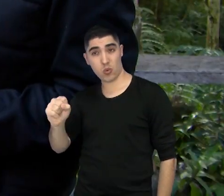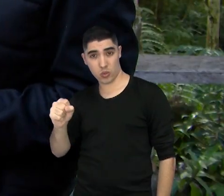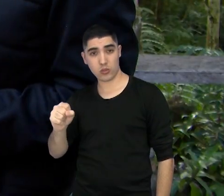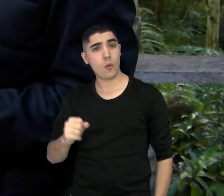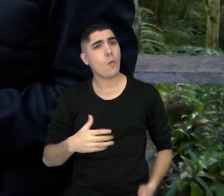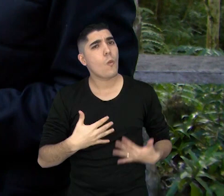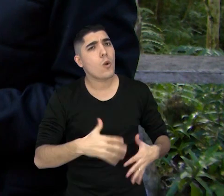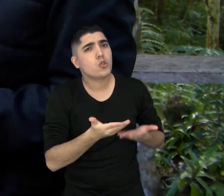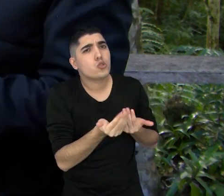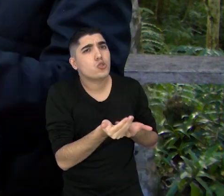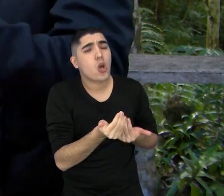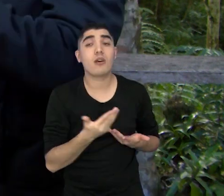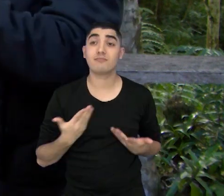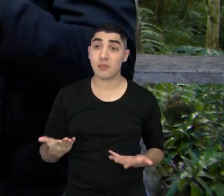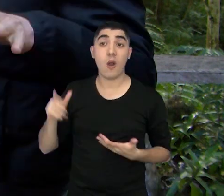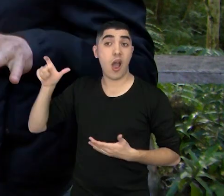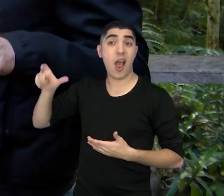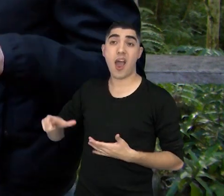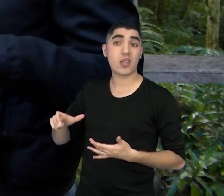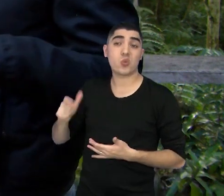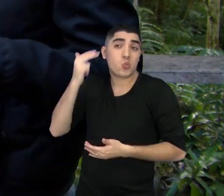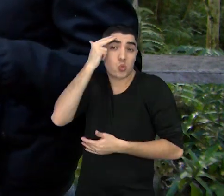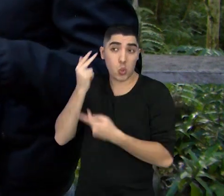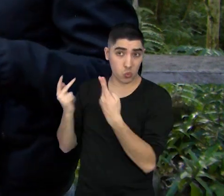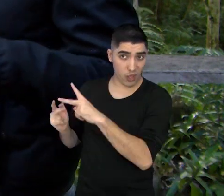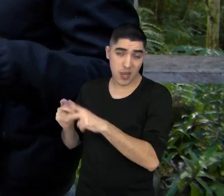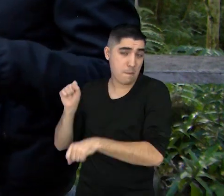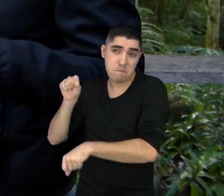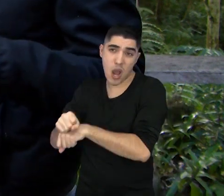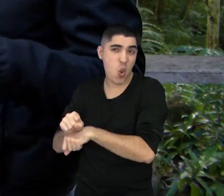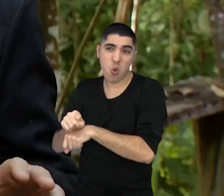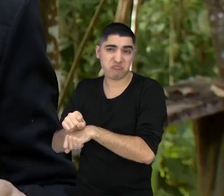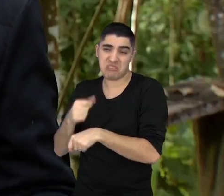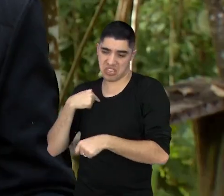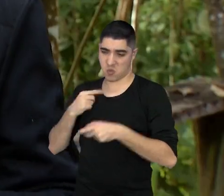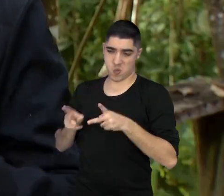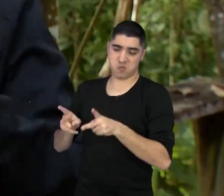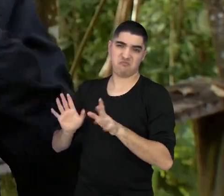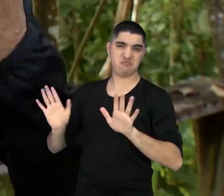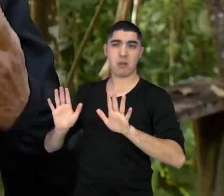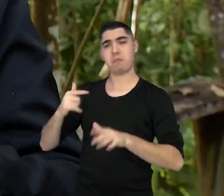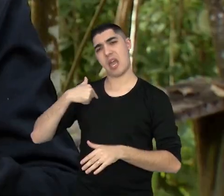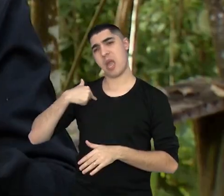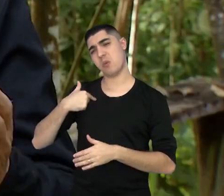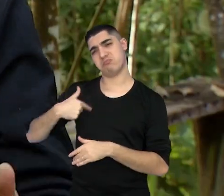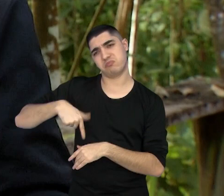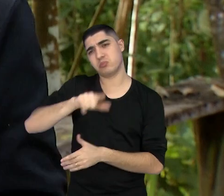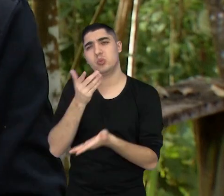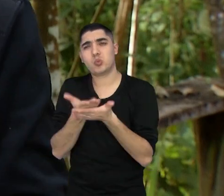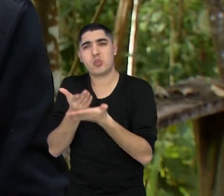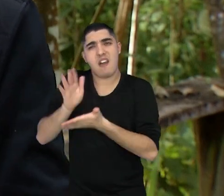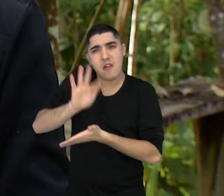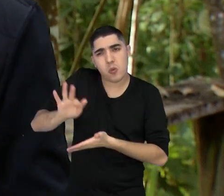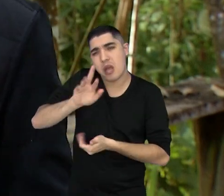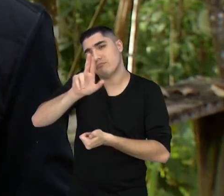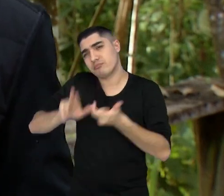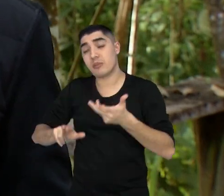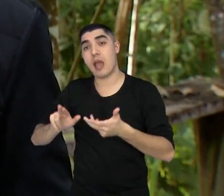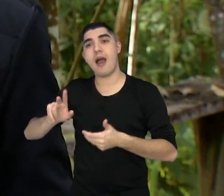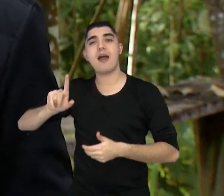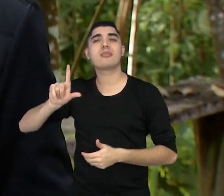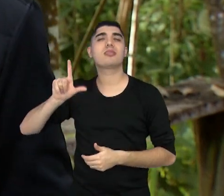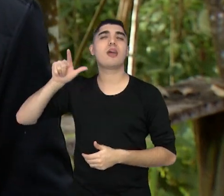anos. Jovem. E aí o sonho parou, ficou paralisado. E aí eu fui fazer a faculdade e tudo mais, e eu